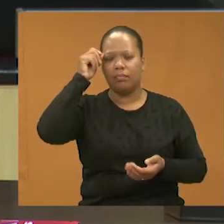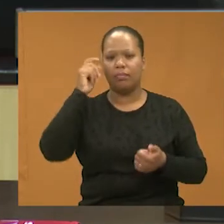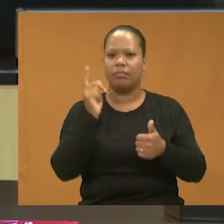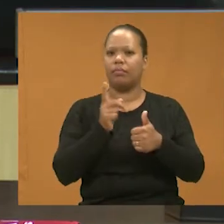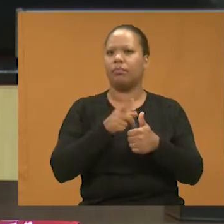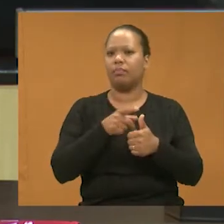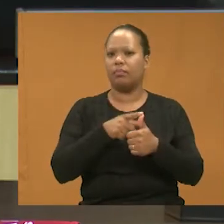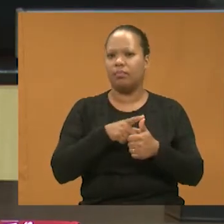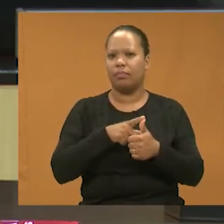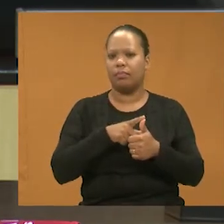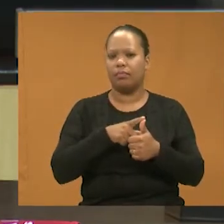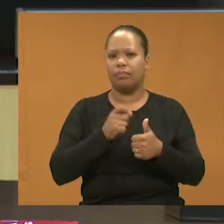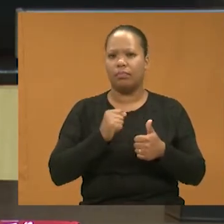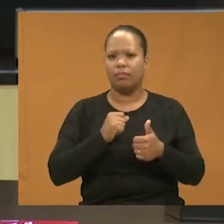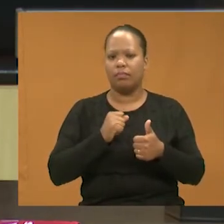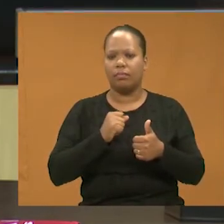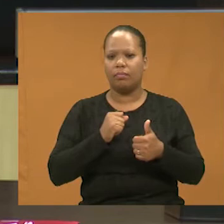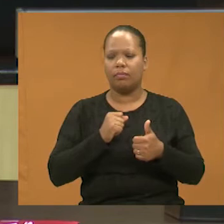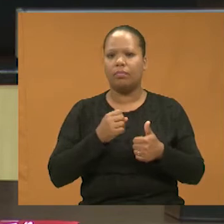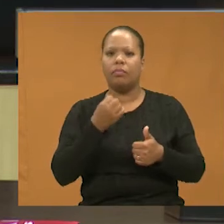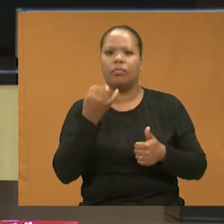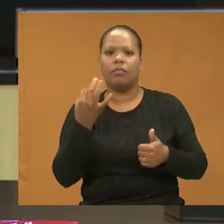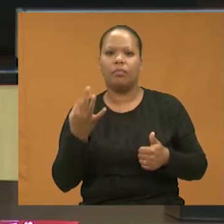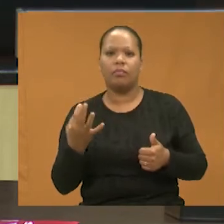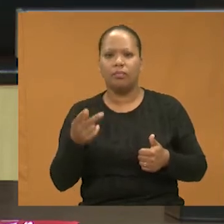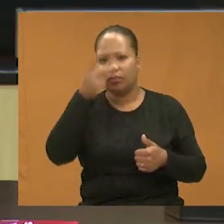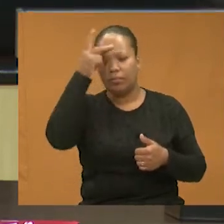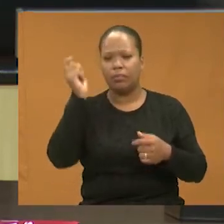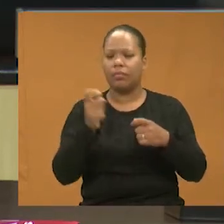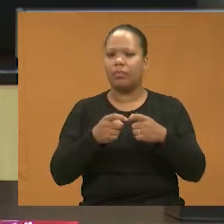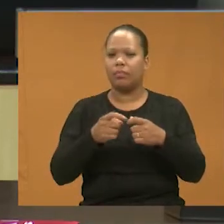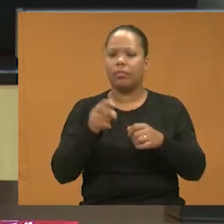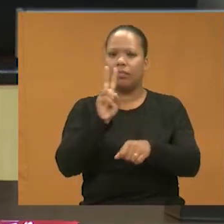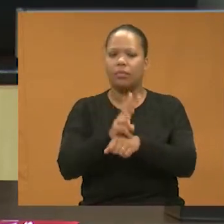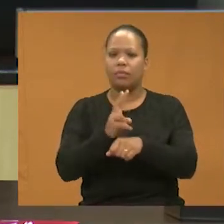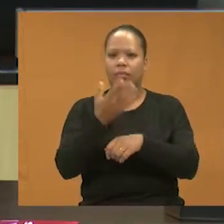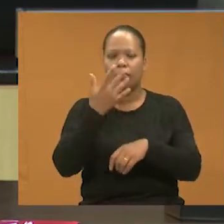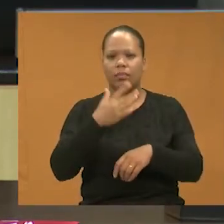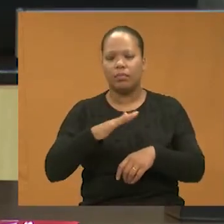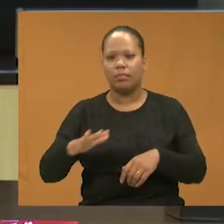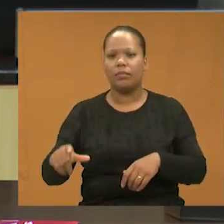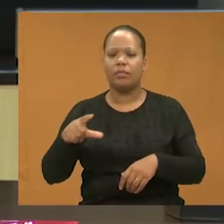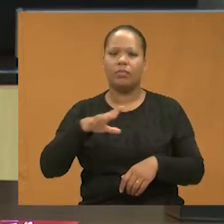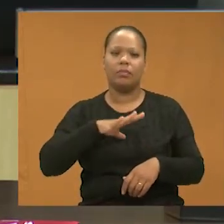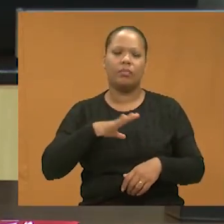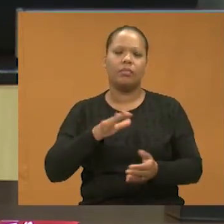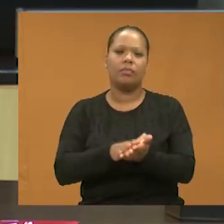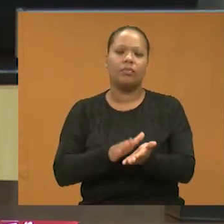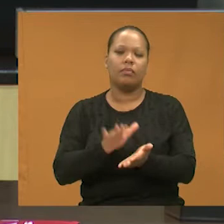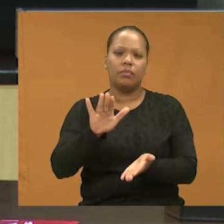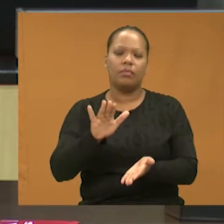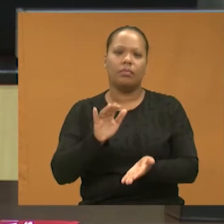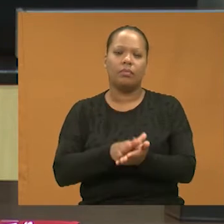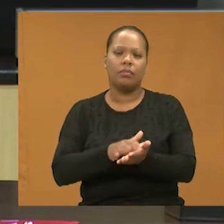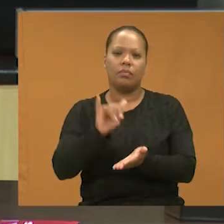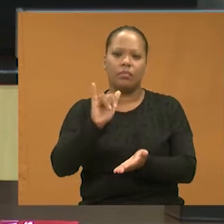de informações. Primeiro, qual o número total de médicos pediatras que atuam na rede municipal de saúde? Segundo,